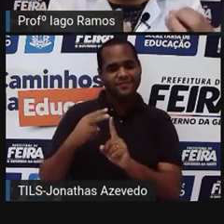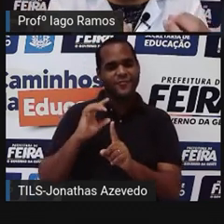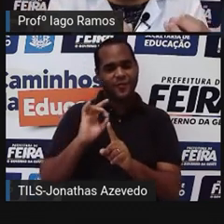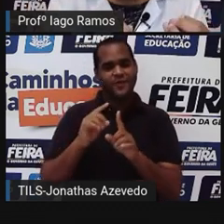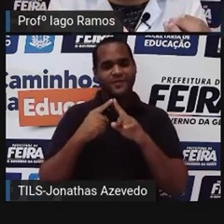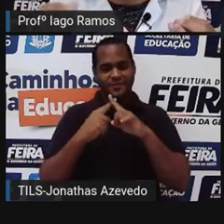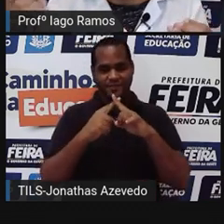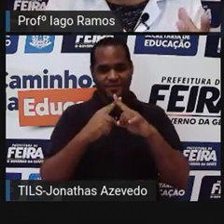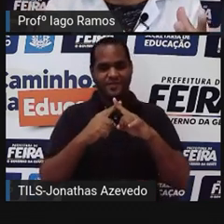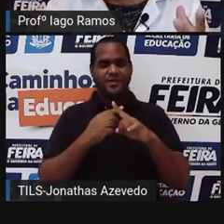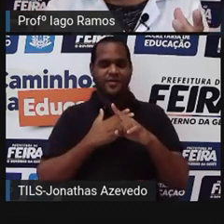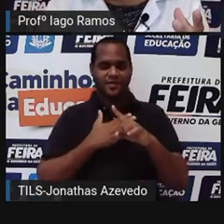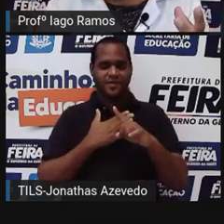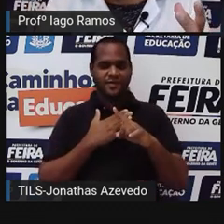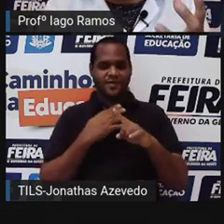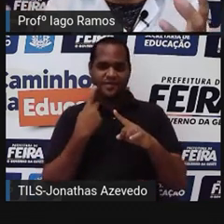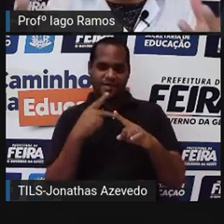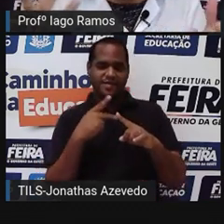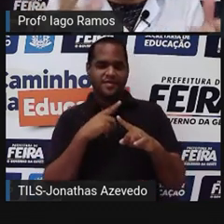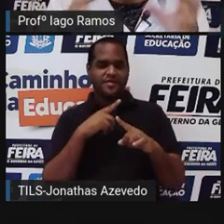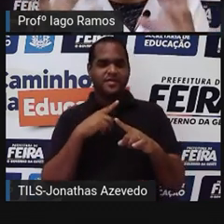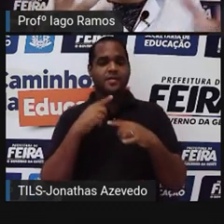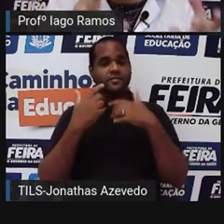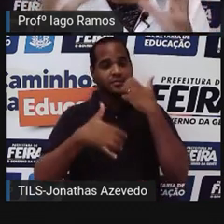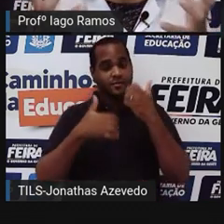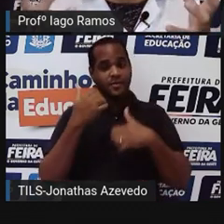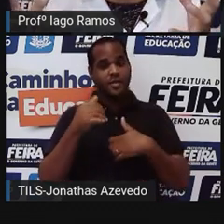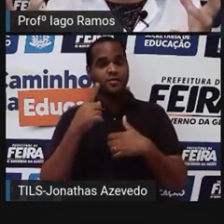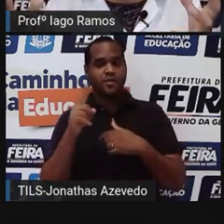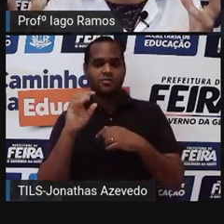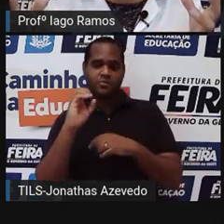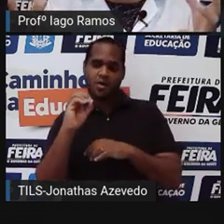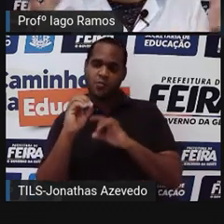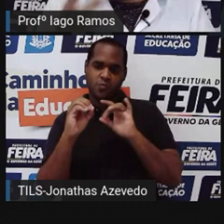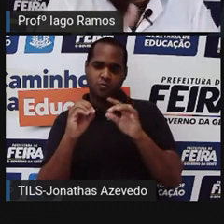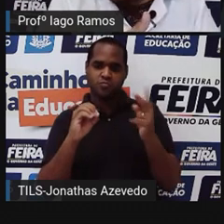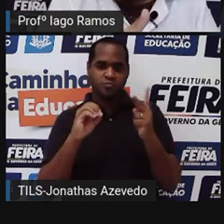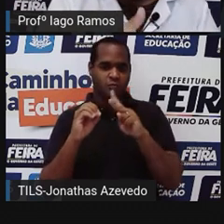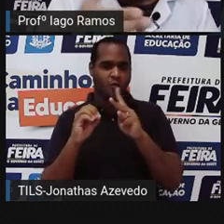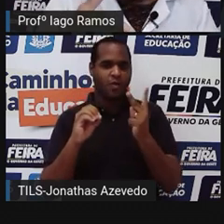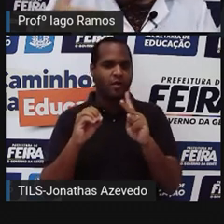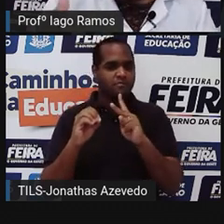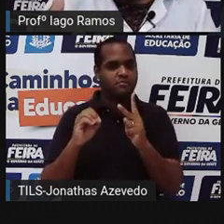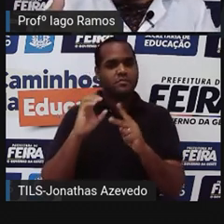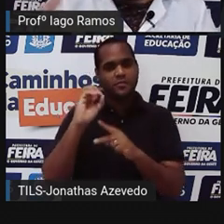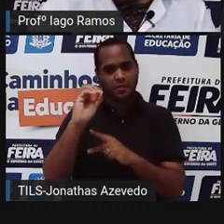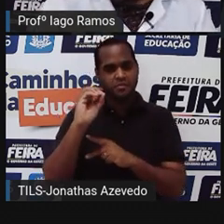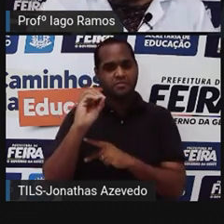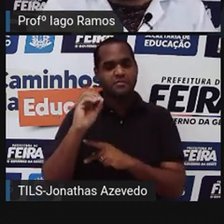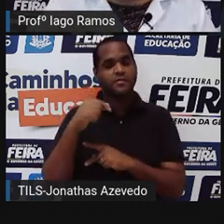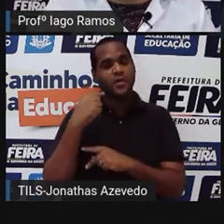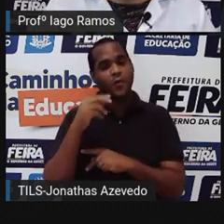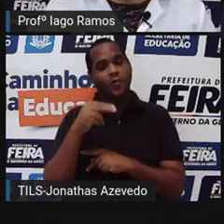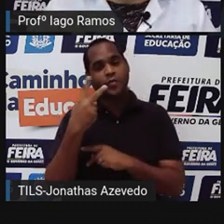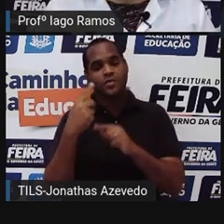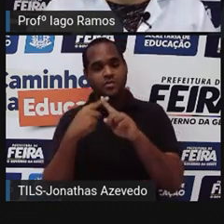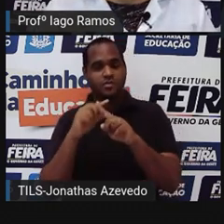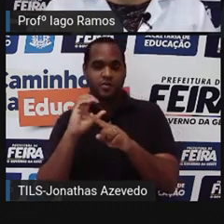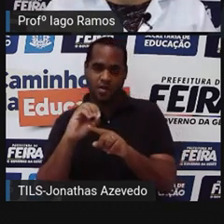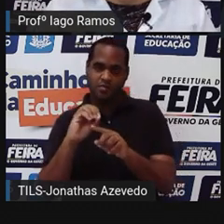multiplico duas coisas e está dando zero, é porque uma das duas é zero. Ou o 2x é igual a